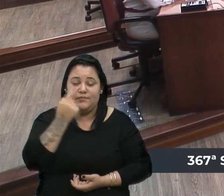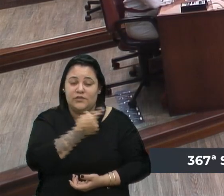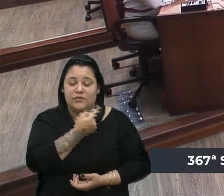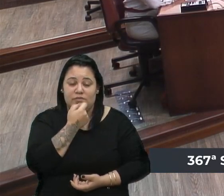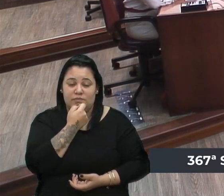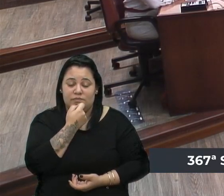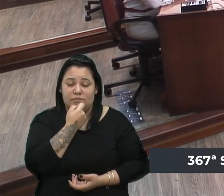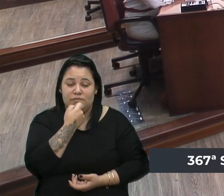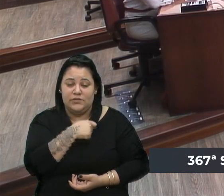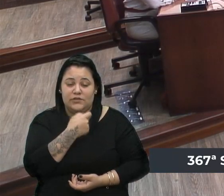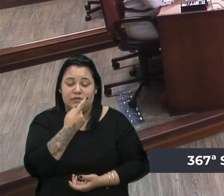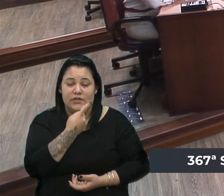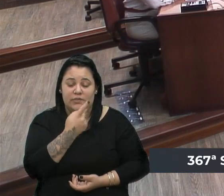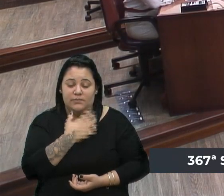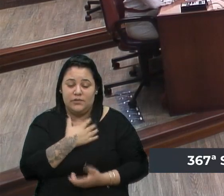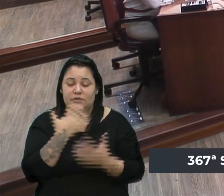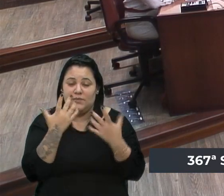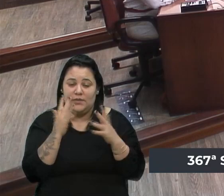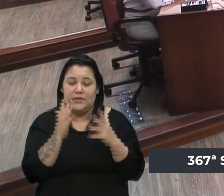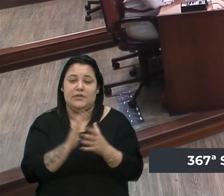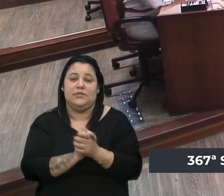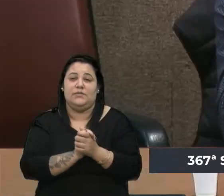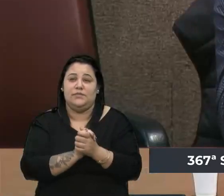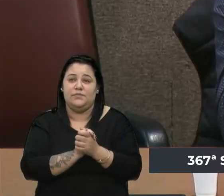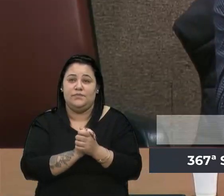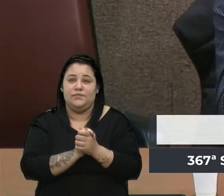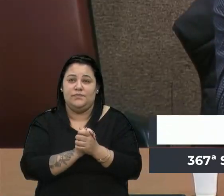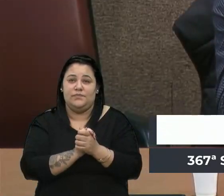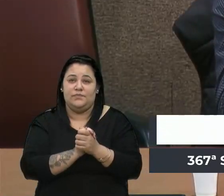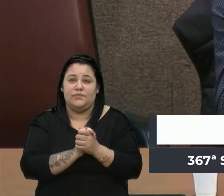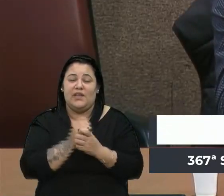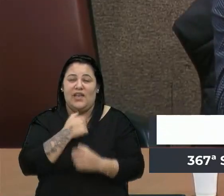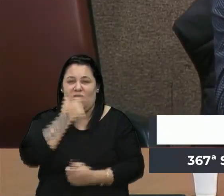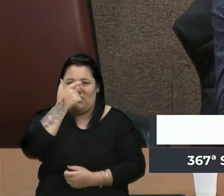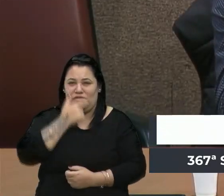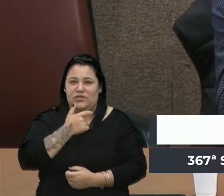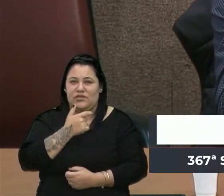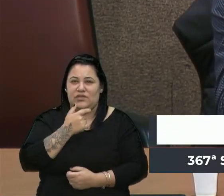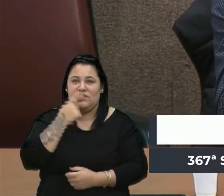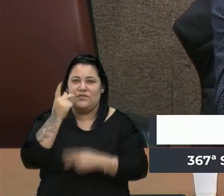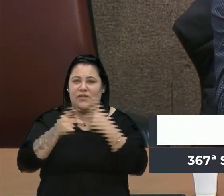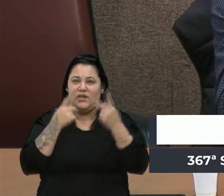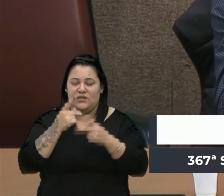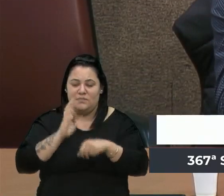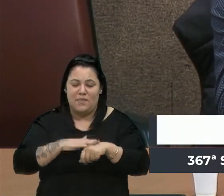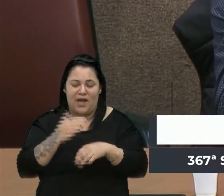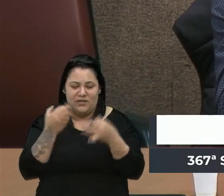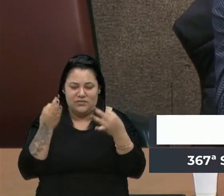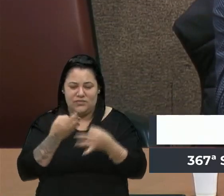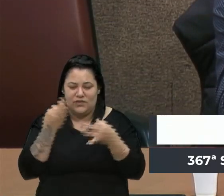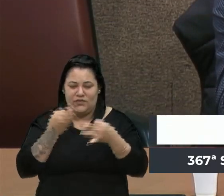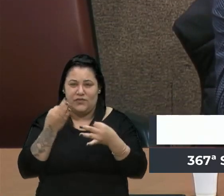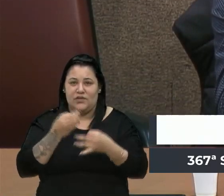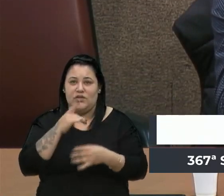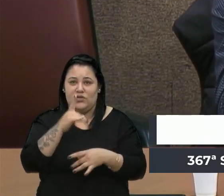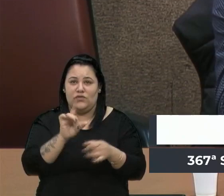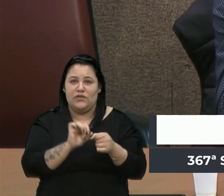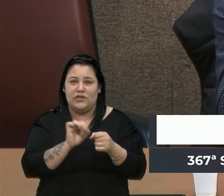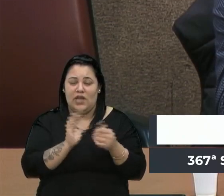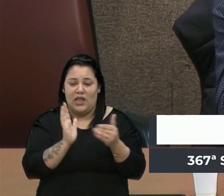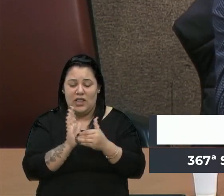parabéns. Meus parabéns, acho que uma das falas mais excelentes que eu vi o senhor fazer até o presente